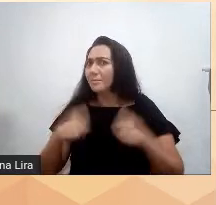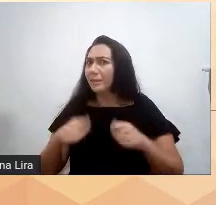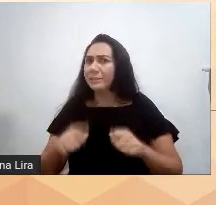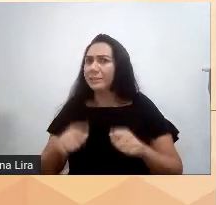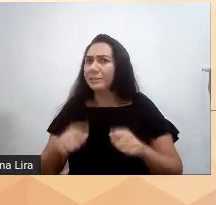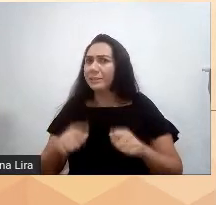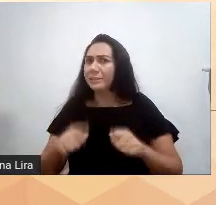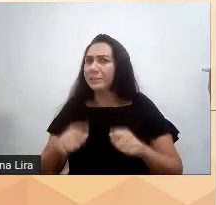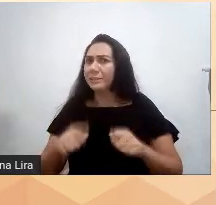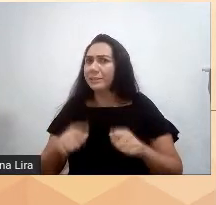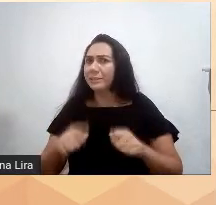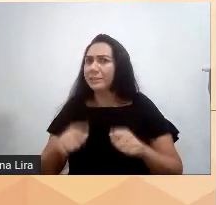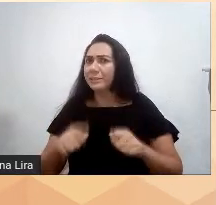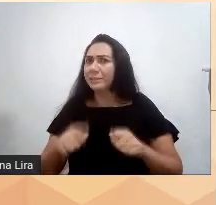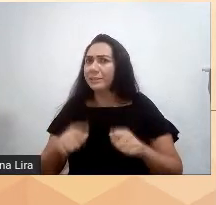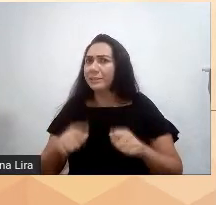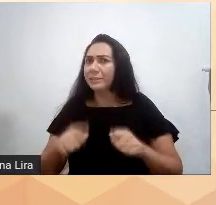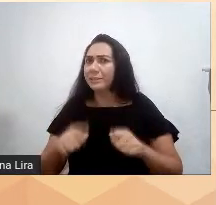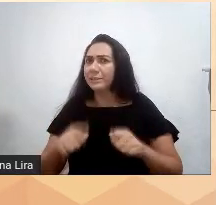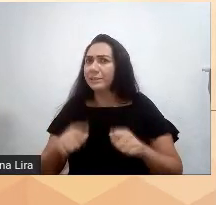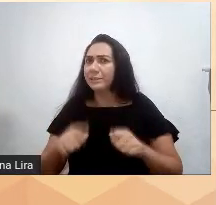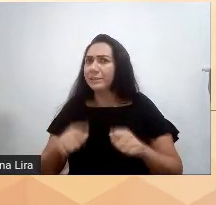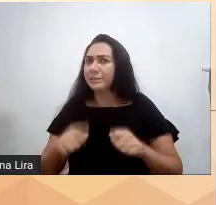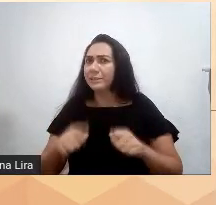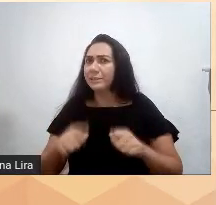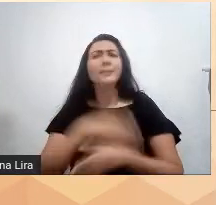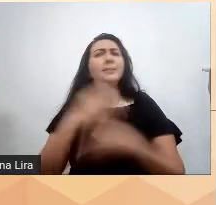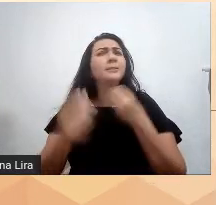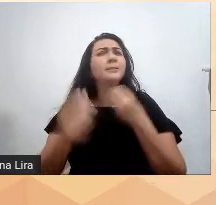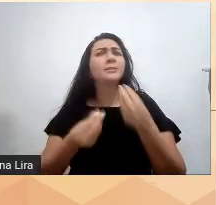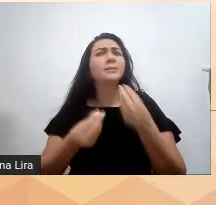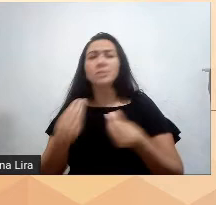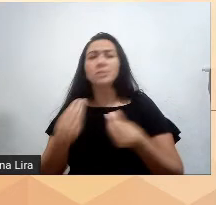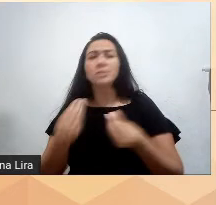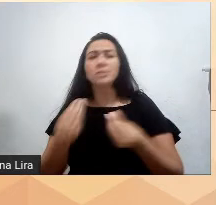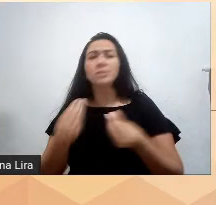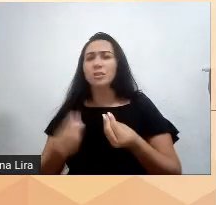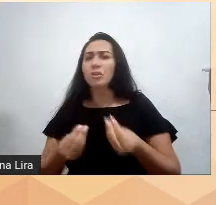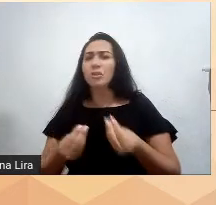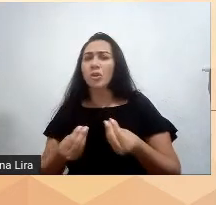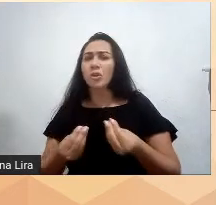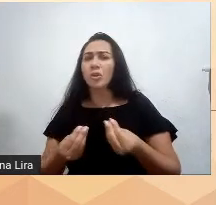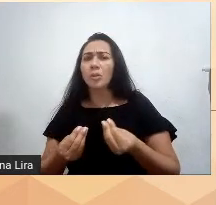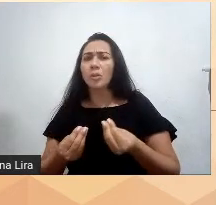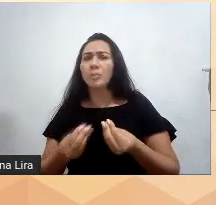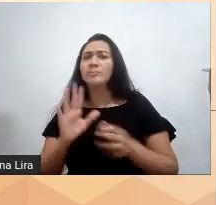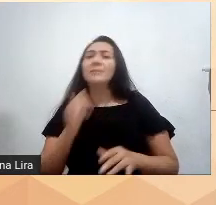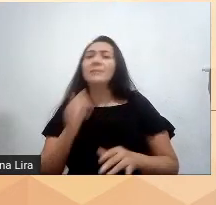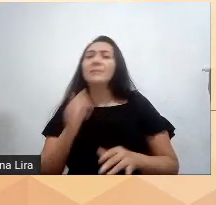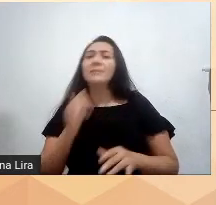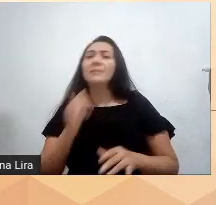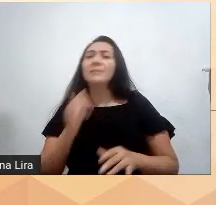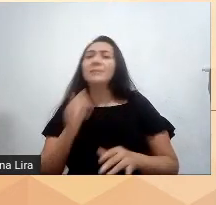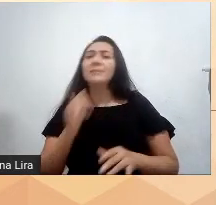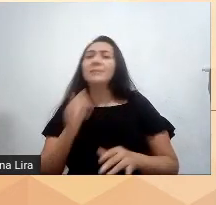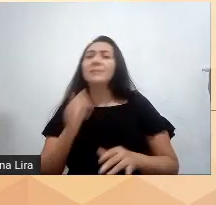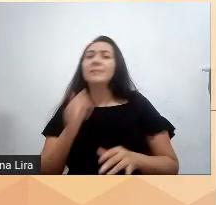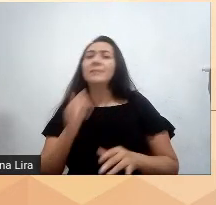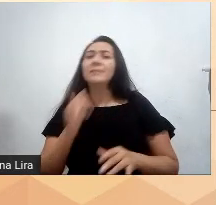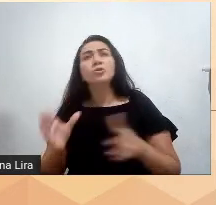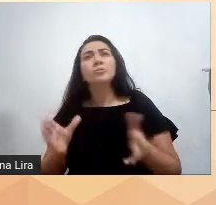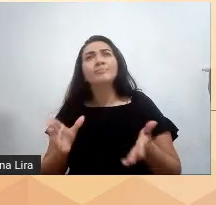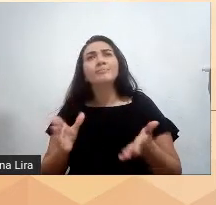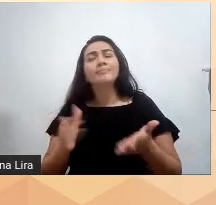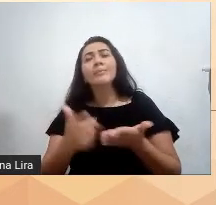tendo uma demanda para aquilo. Vou dar o exemplo de oficinas literárias, por exemplo. Né?